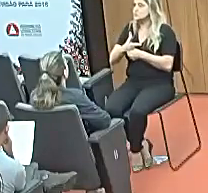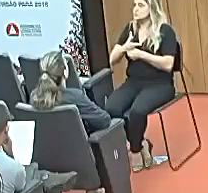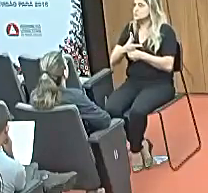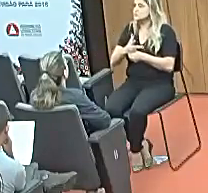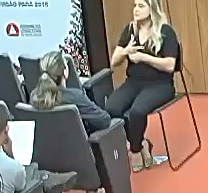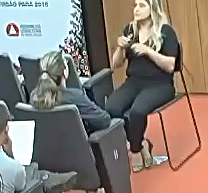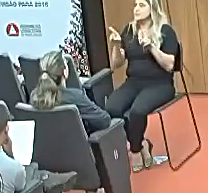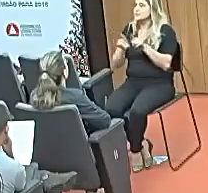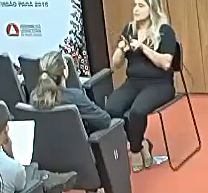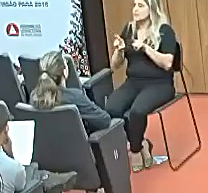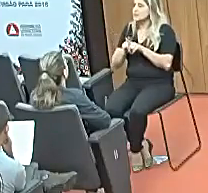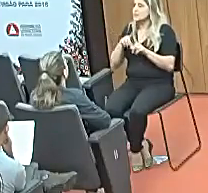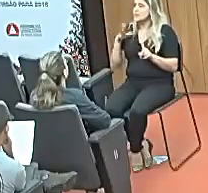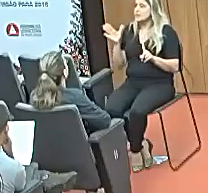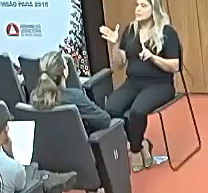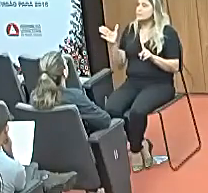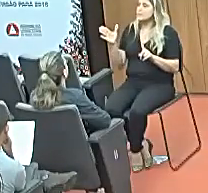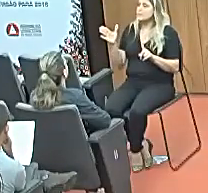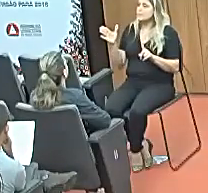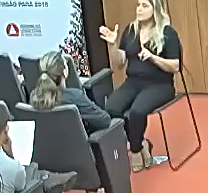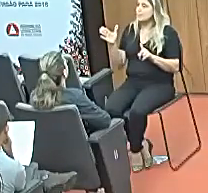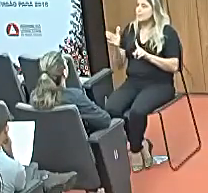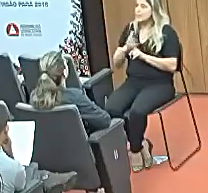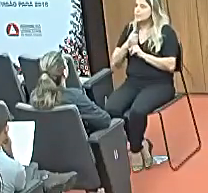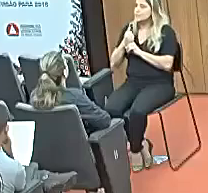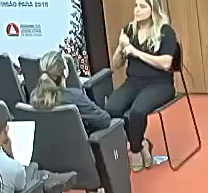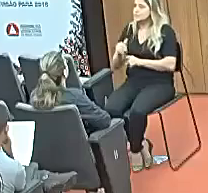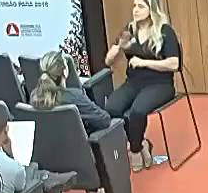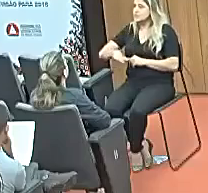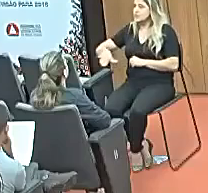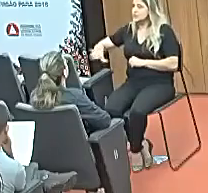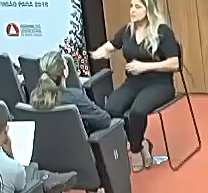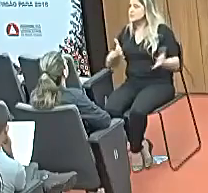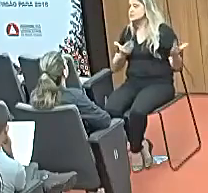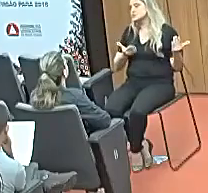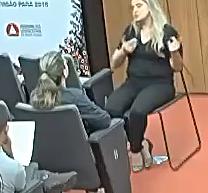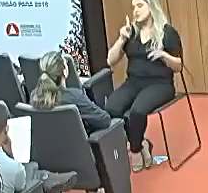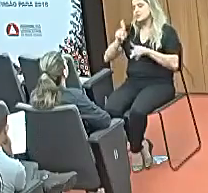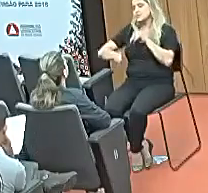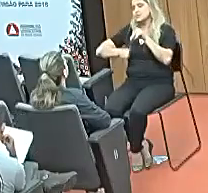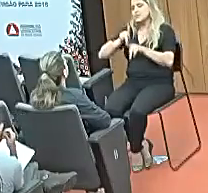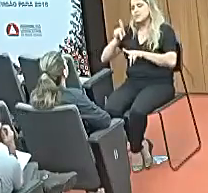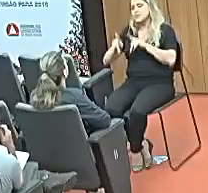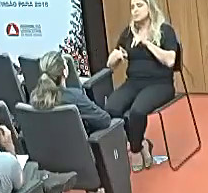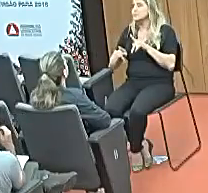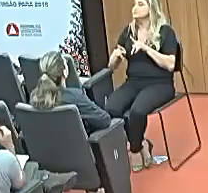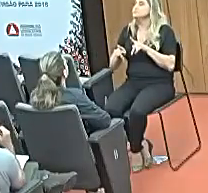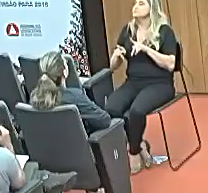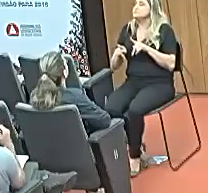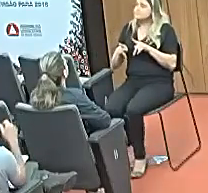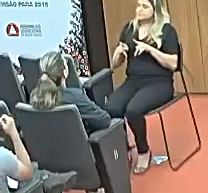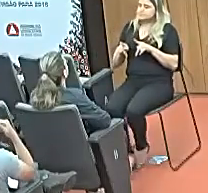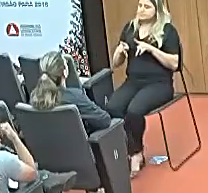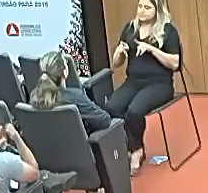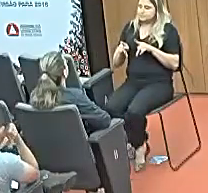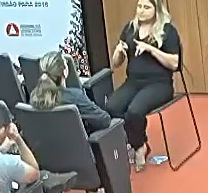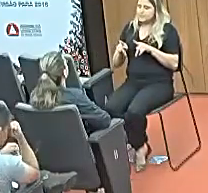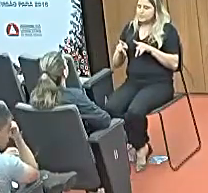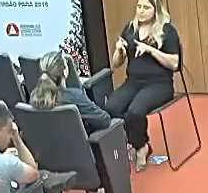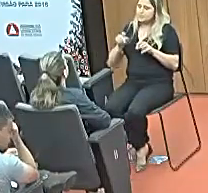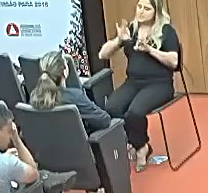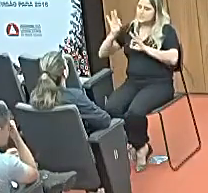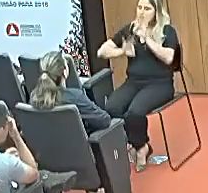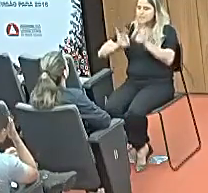criança e adolescente com extensão a população jovem com execução de atividades em parceria com a organização da sociedade civil